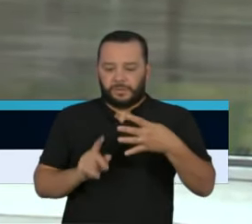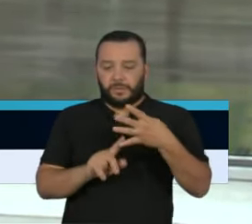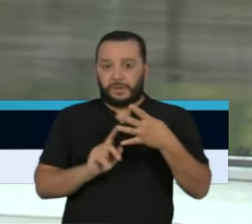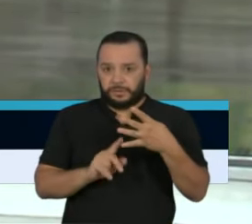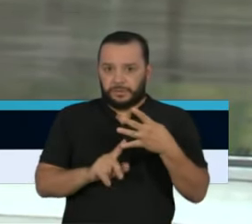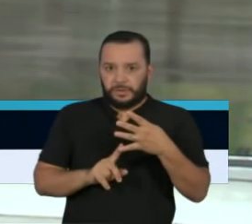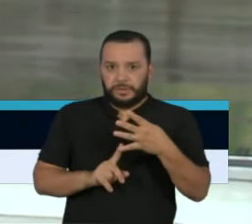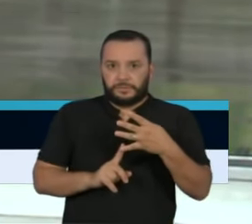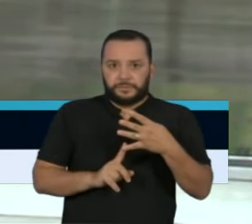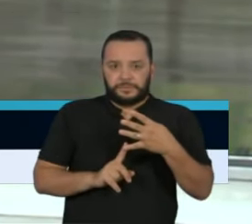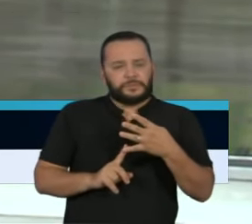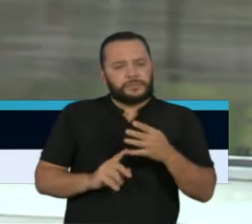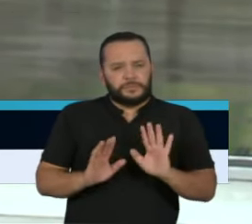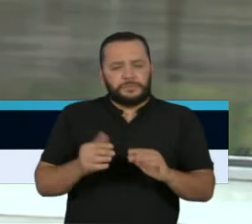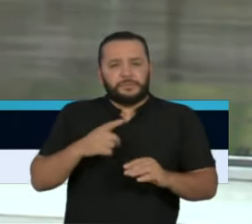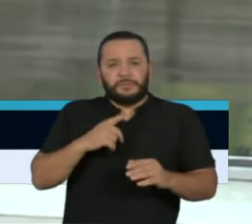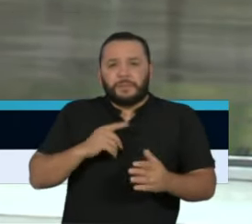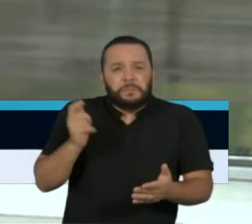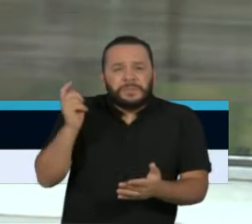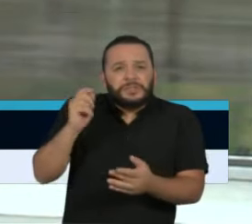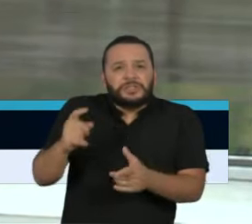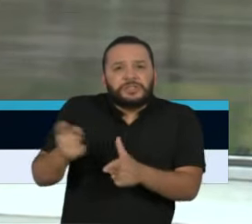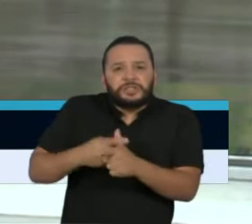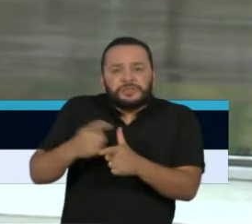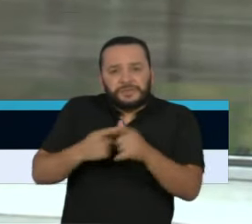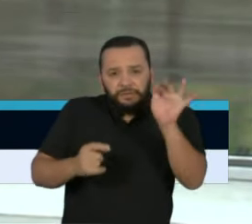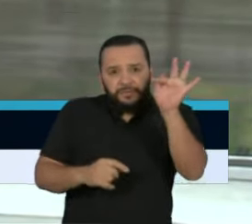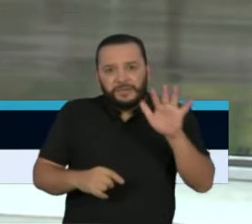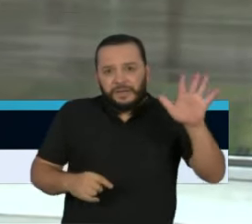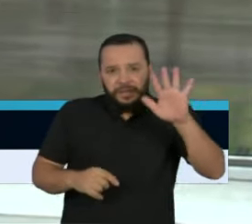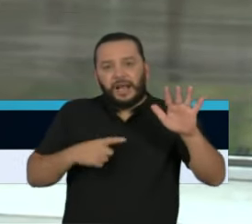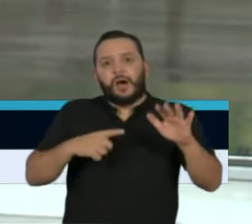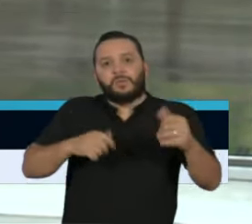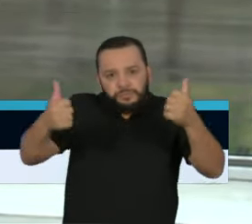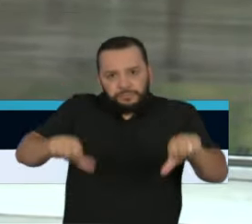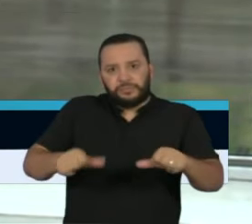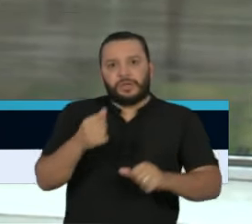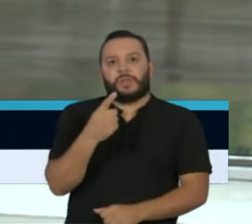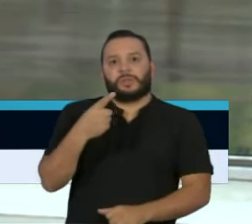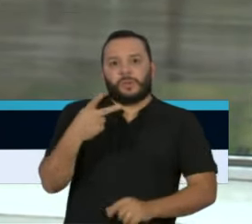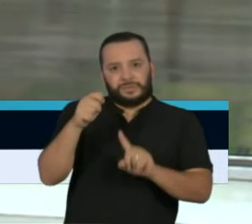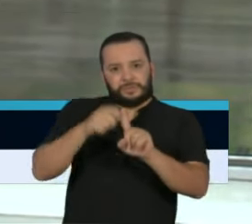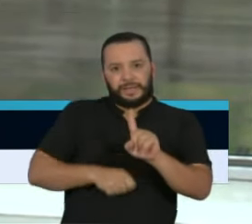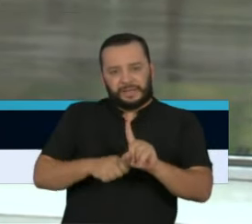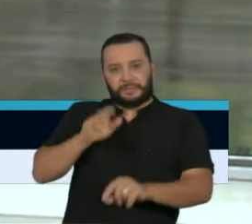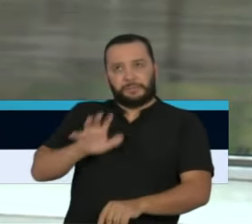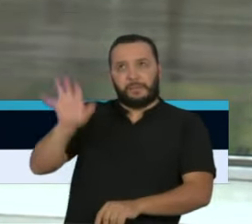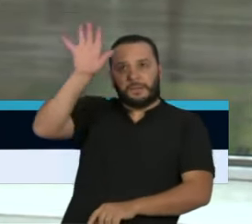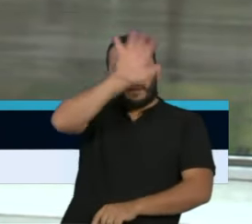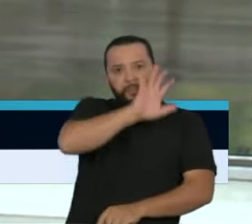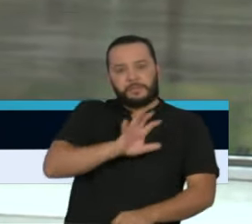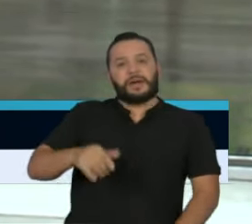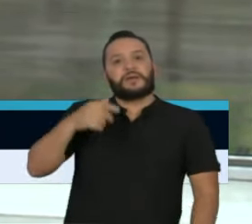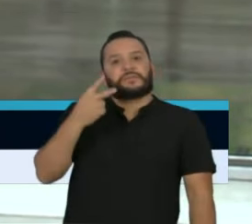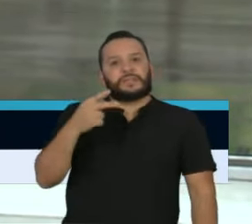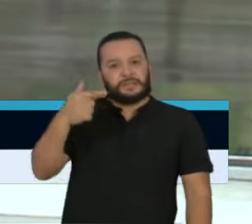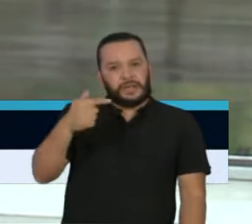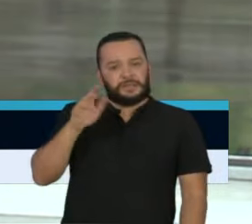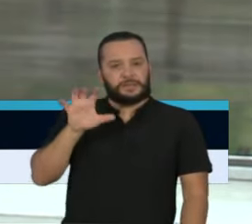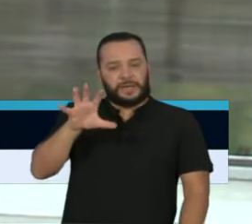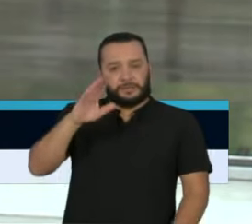Quarto ponto, suspensão dos pagamentos da dívida com a União por 12 meses, ponto comum aos 27 estados